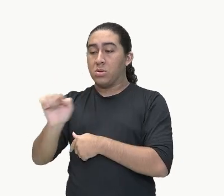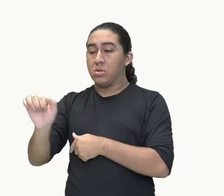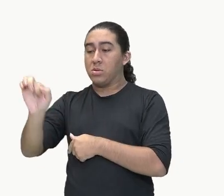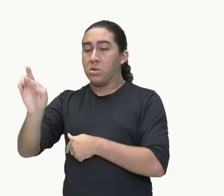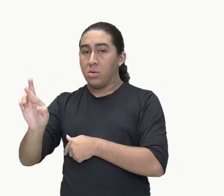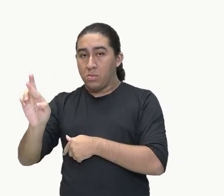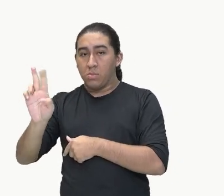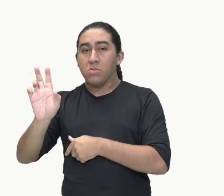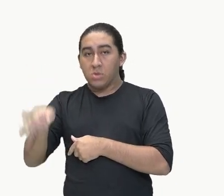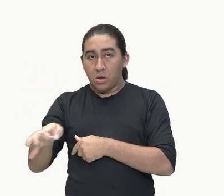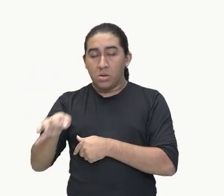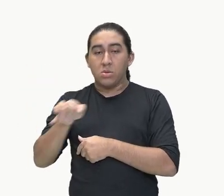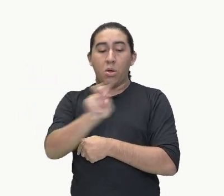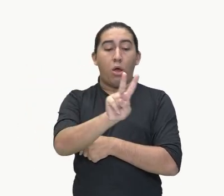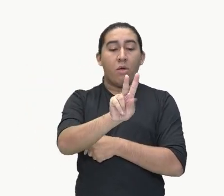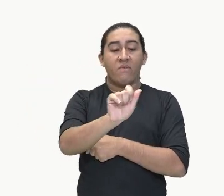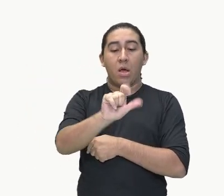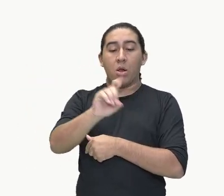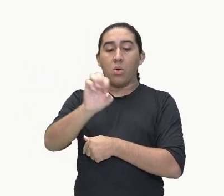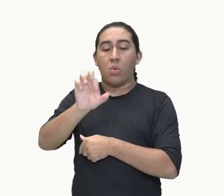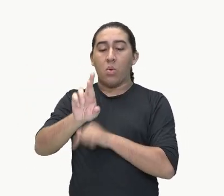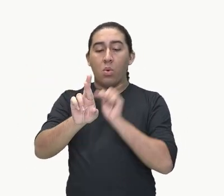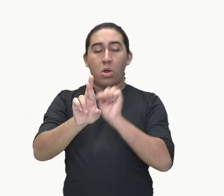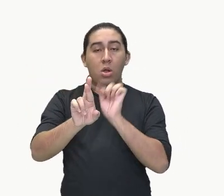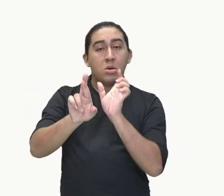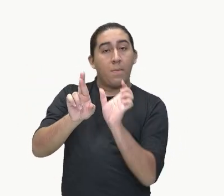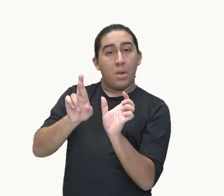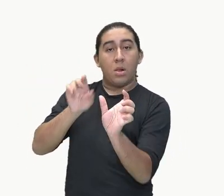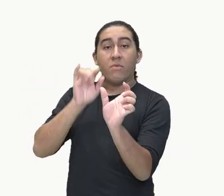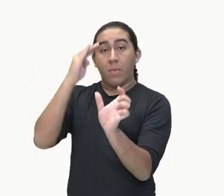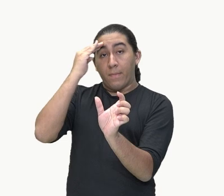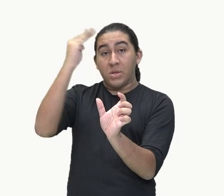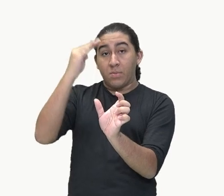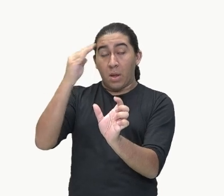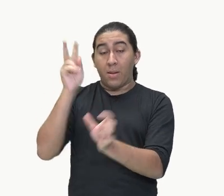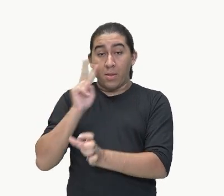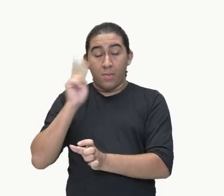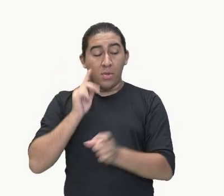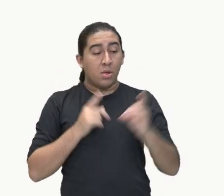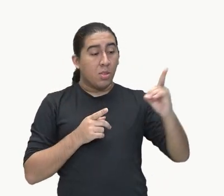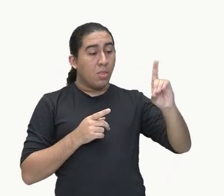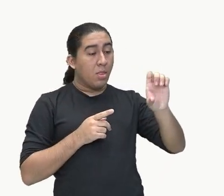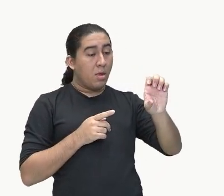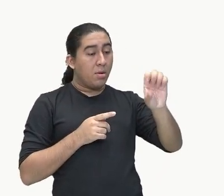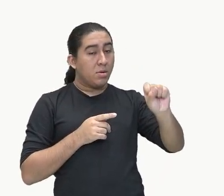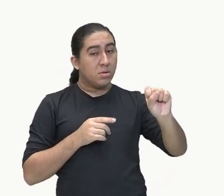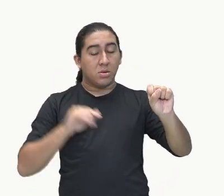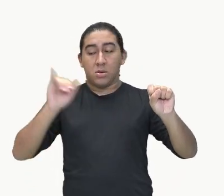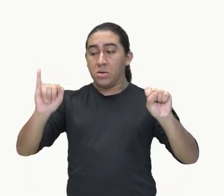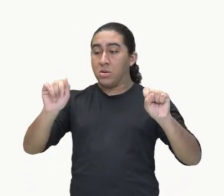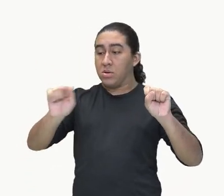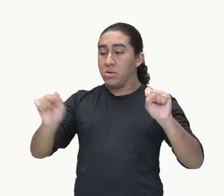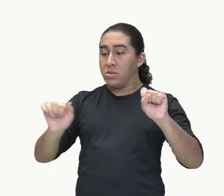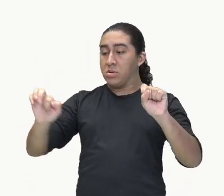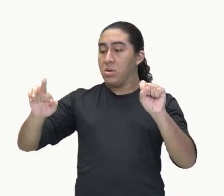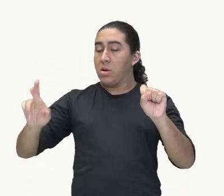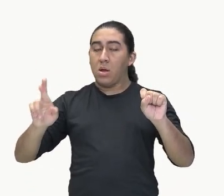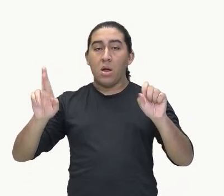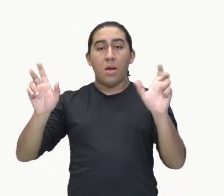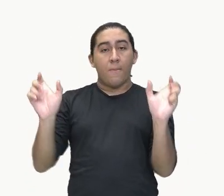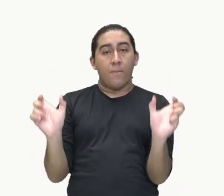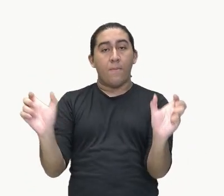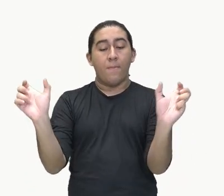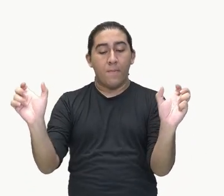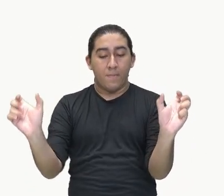que vem antes do radical. Des, isar, que é o sufixo. Utilizei o mesmo isar aqui